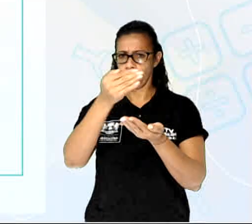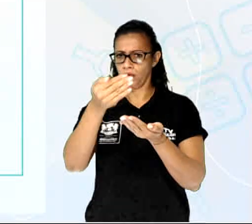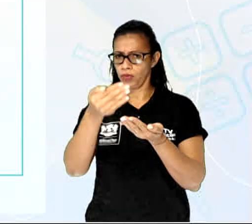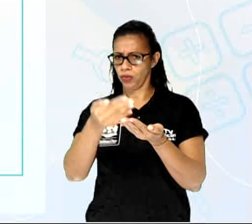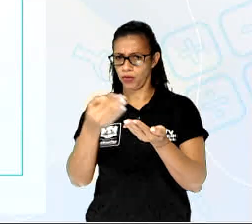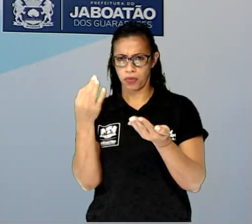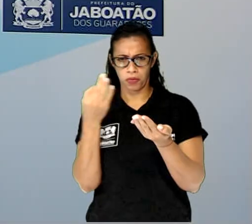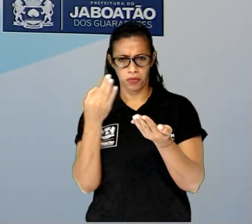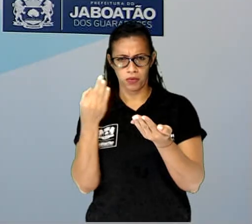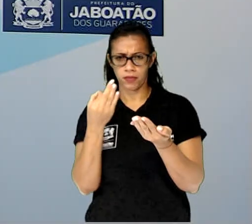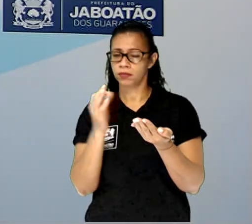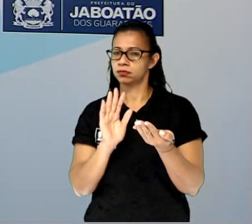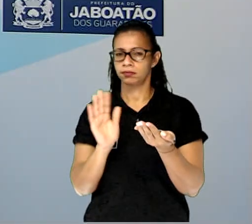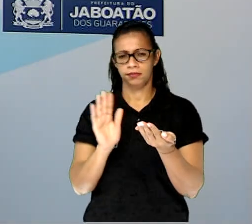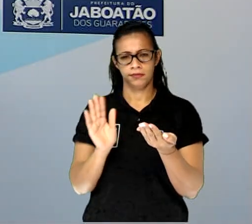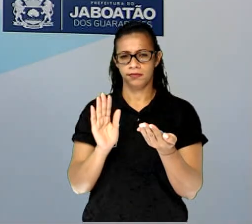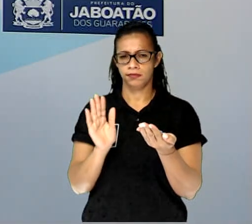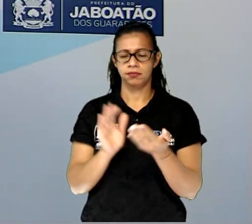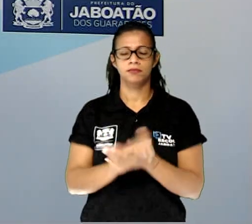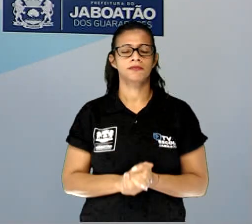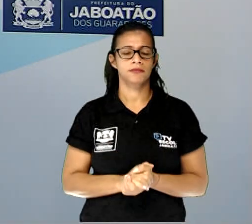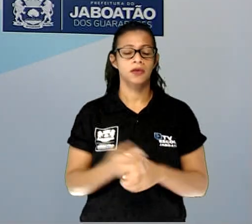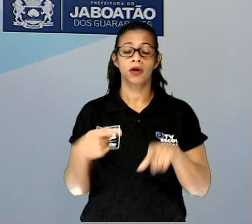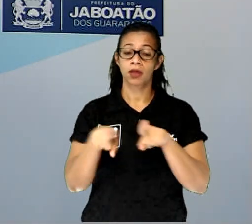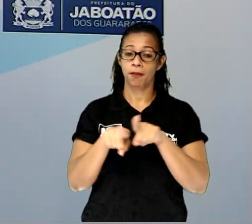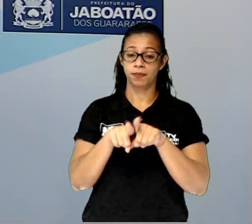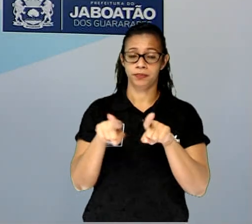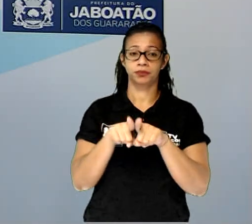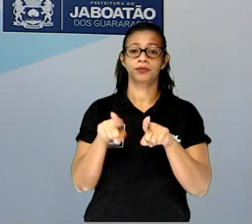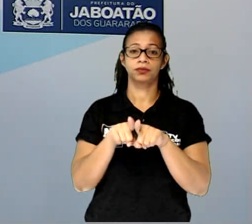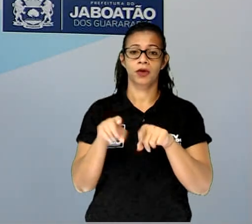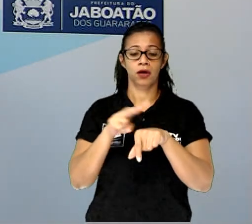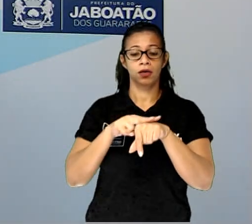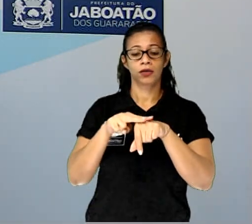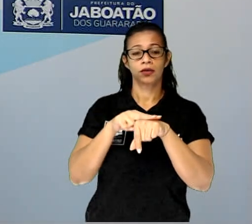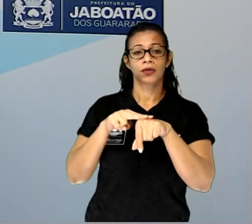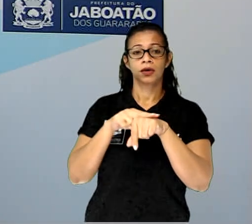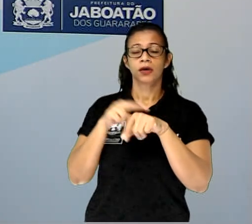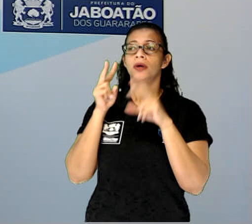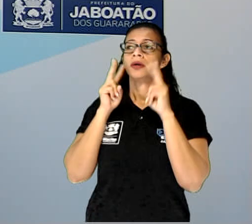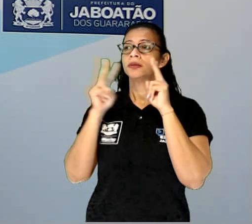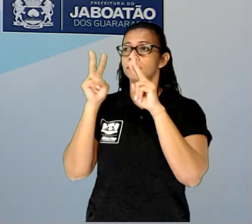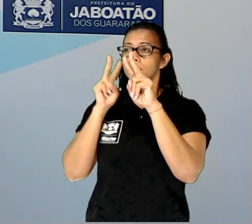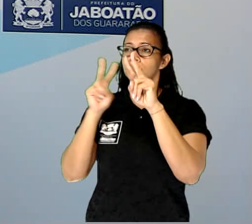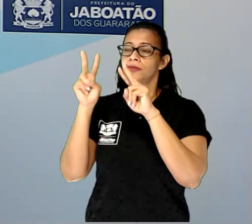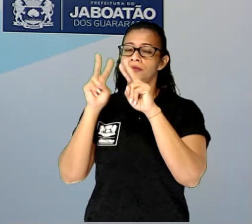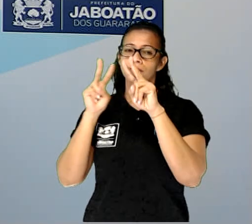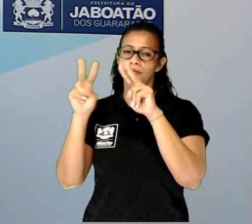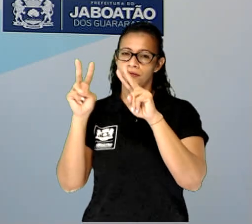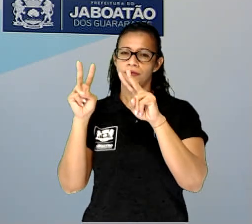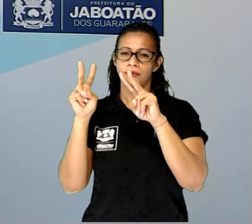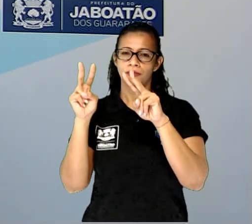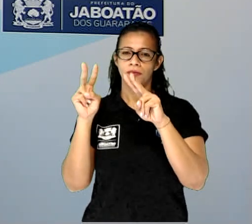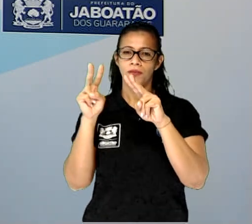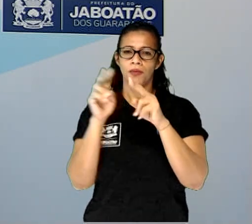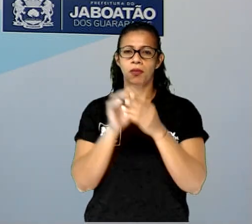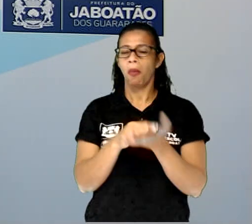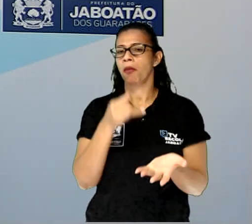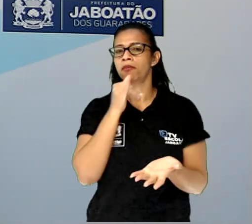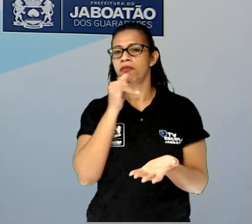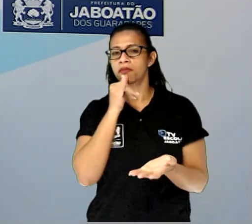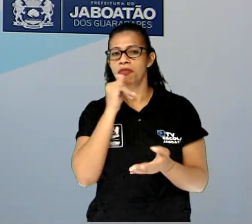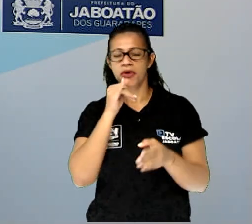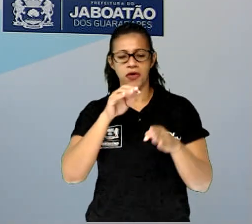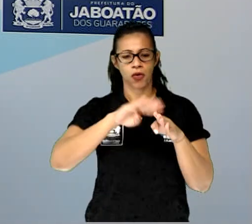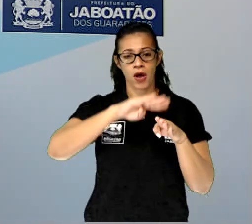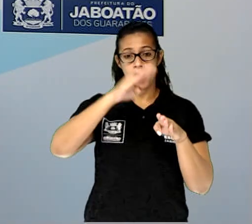E o círculo verde, que acompanha ali, se a gente pudesse pegar os relevos terrestres e desenhar, a gente teria essa